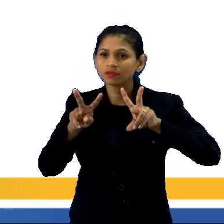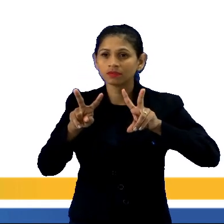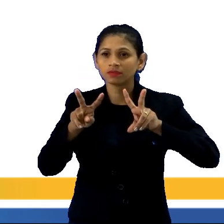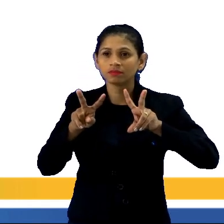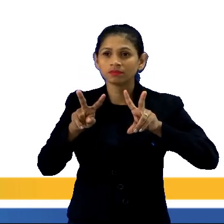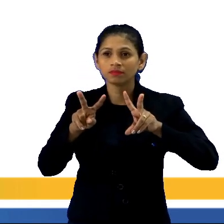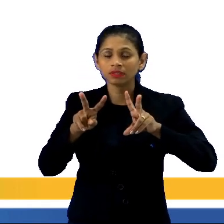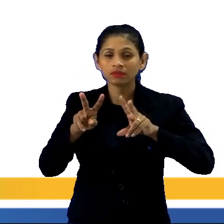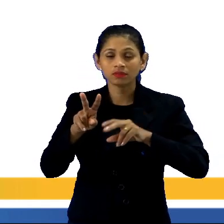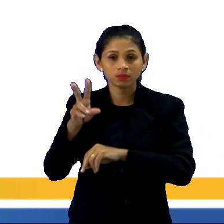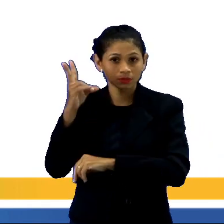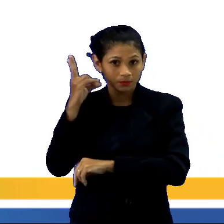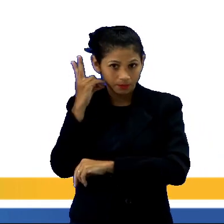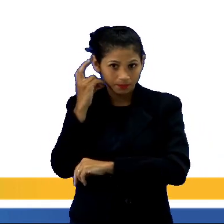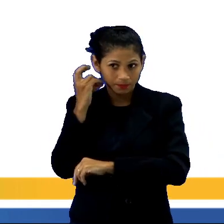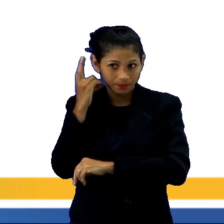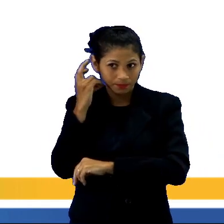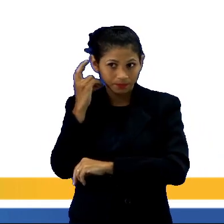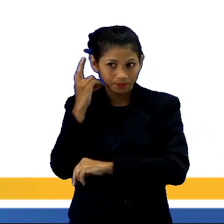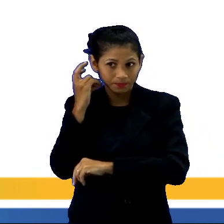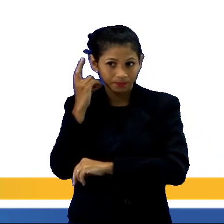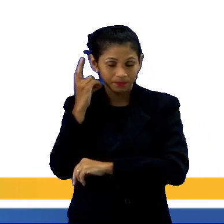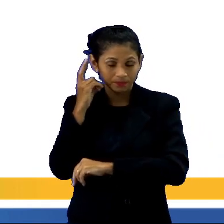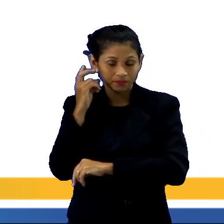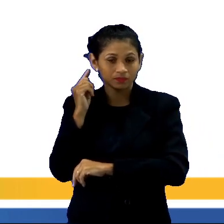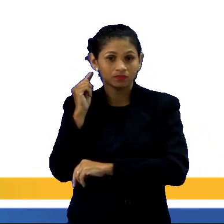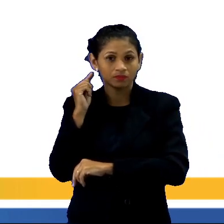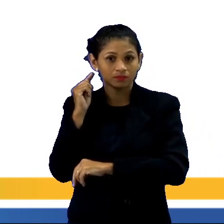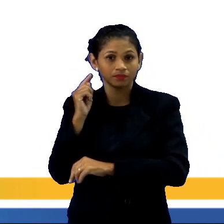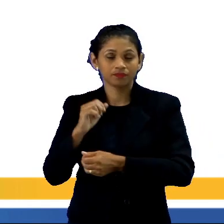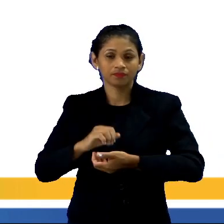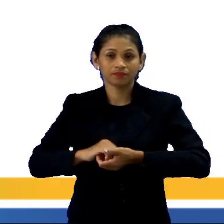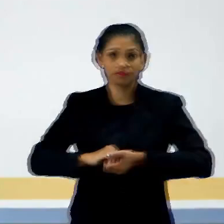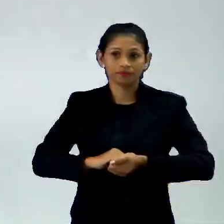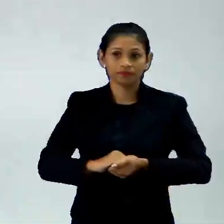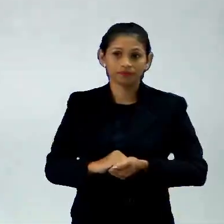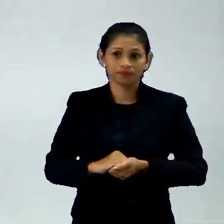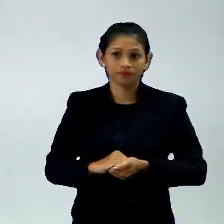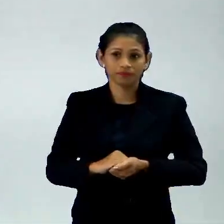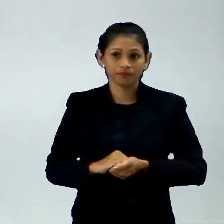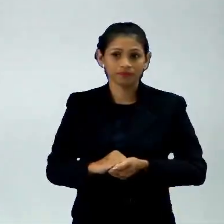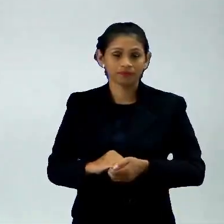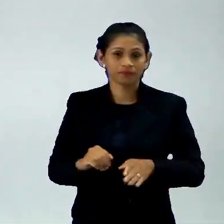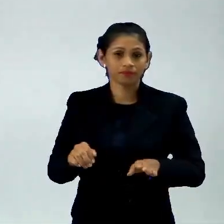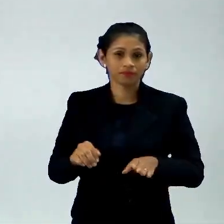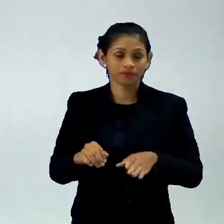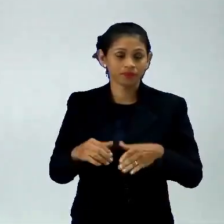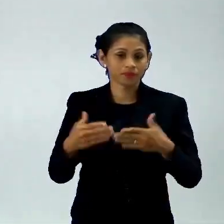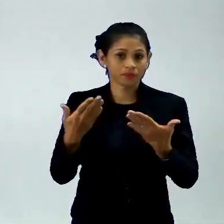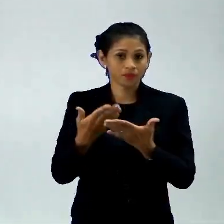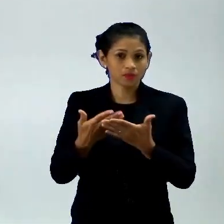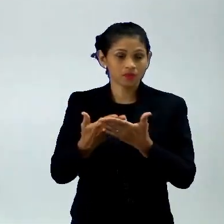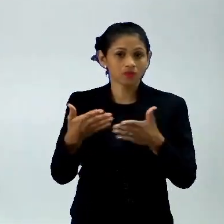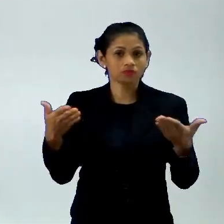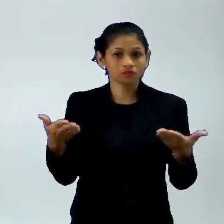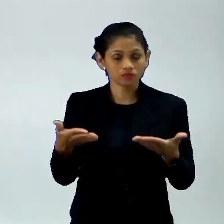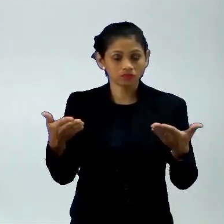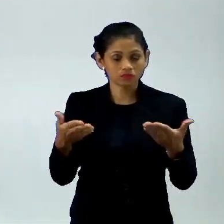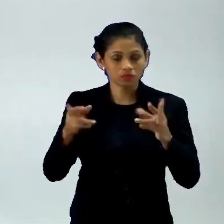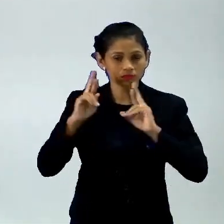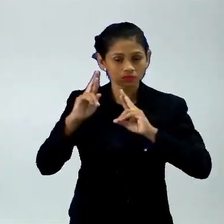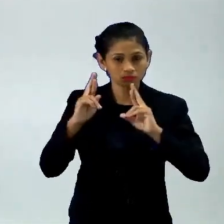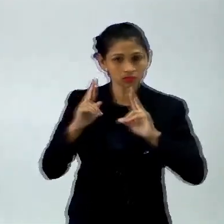mecanismo principal, e a audição, que é quando a gente fala da nossa orelha e todos os seus componentes. Então, essa foi a nossa aula de hoje.